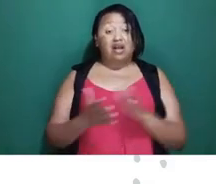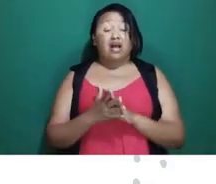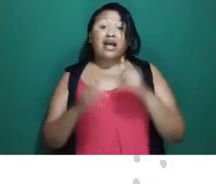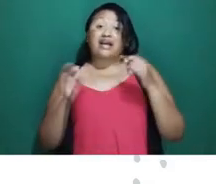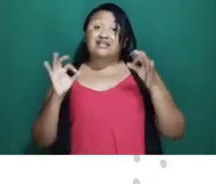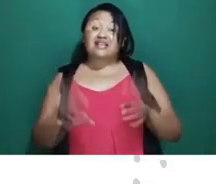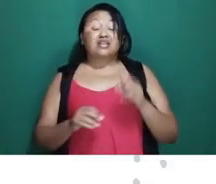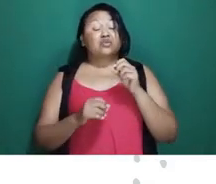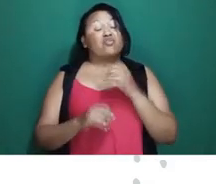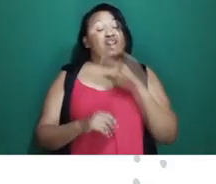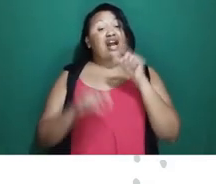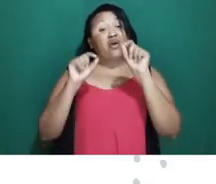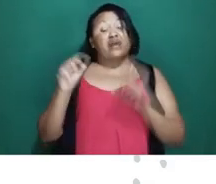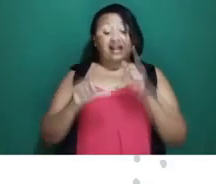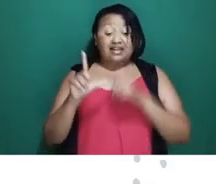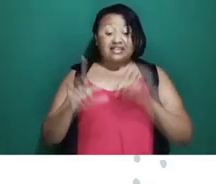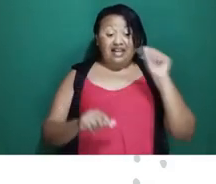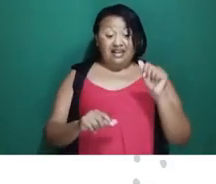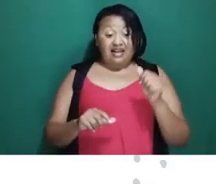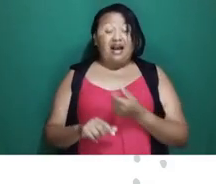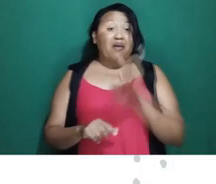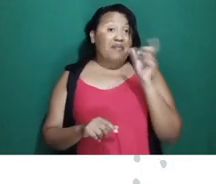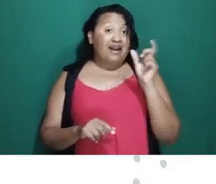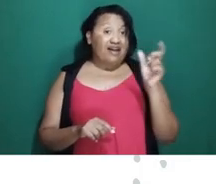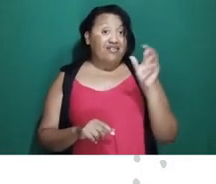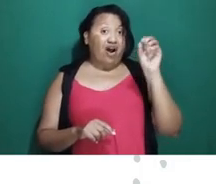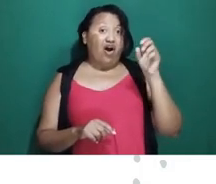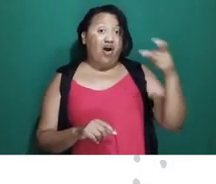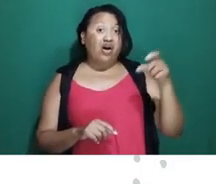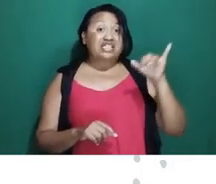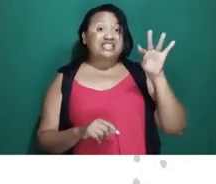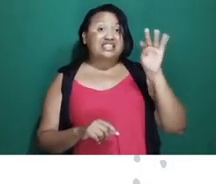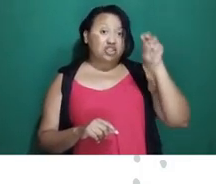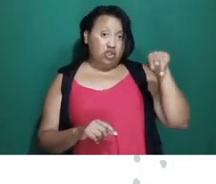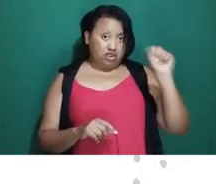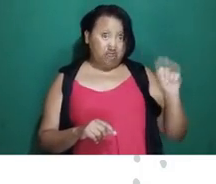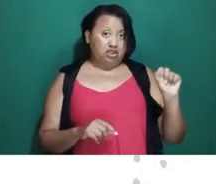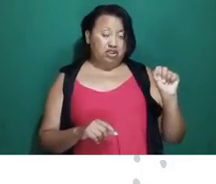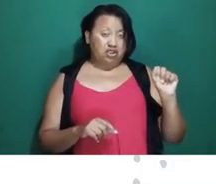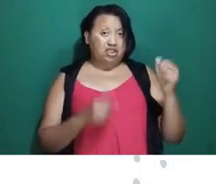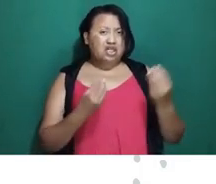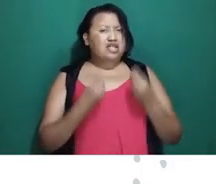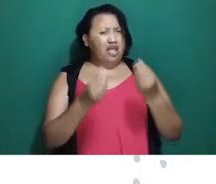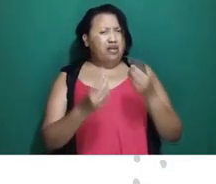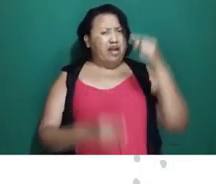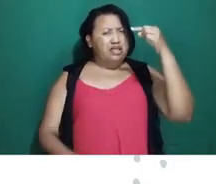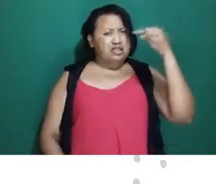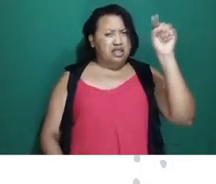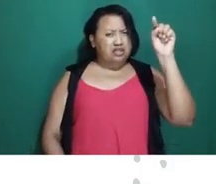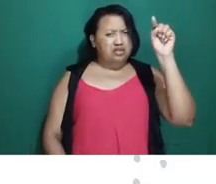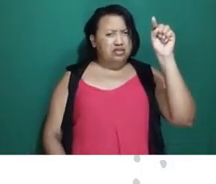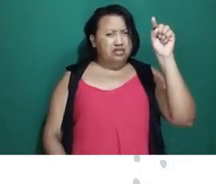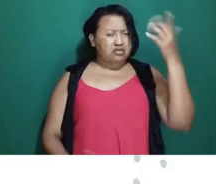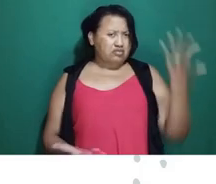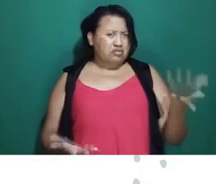afirmar que letra A são palavras oxítonas que recebem acento gráfico